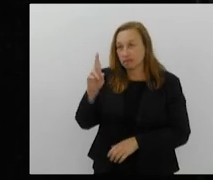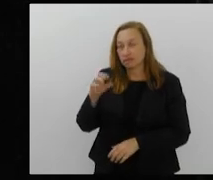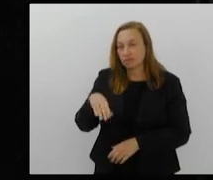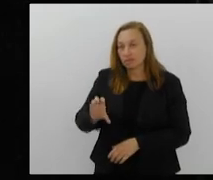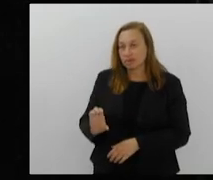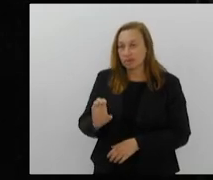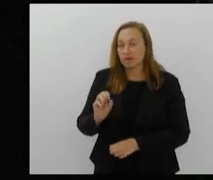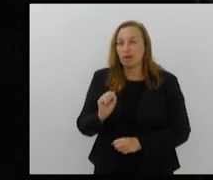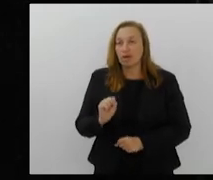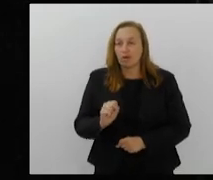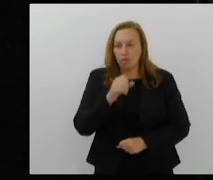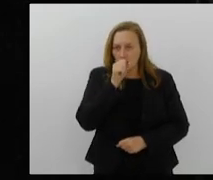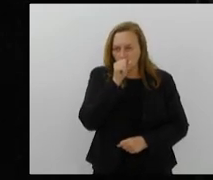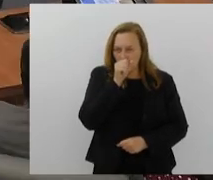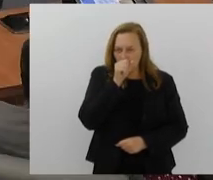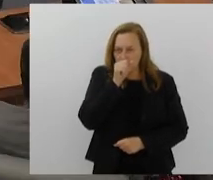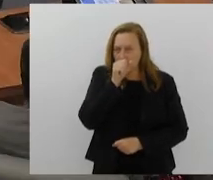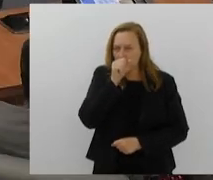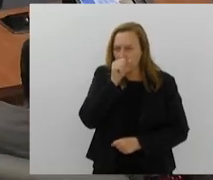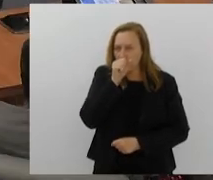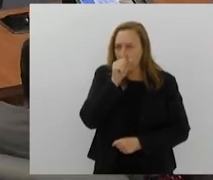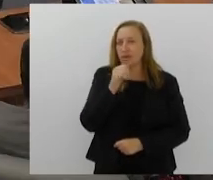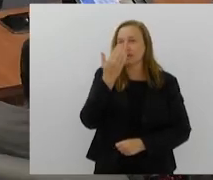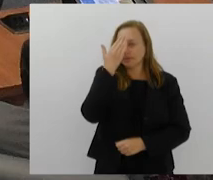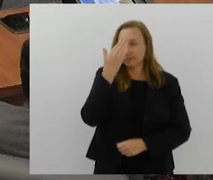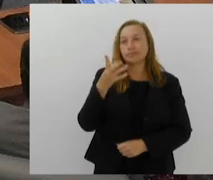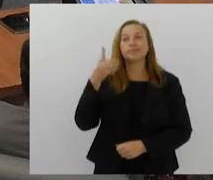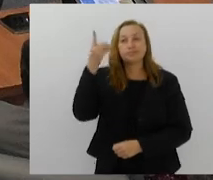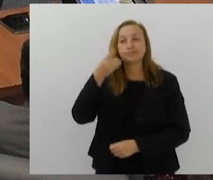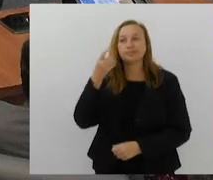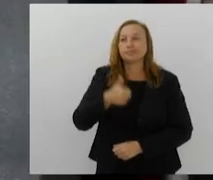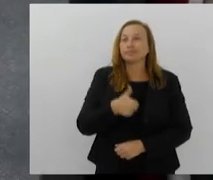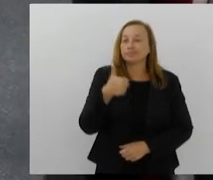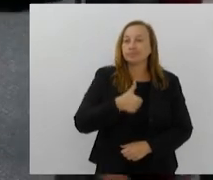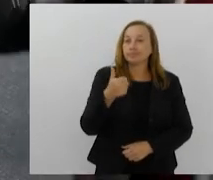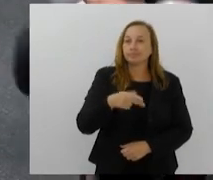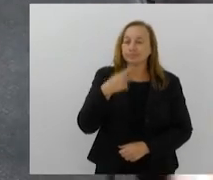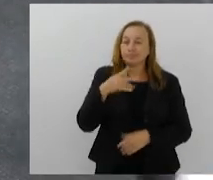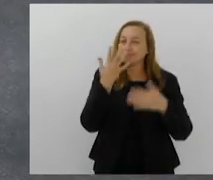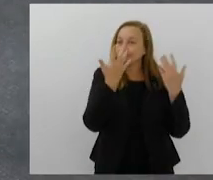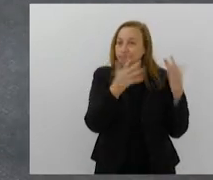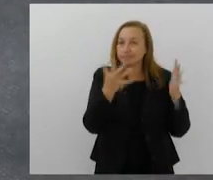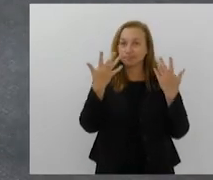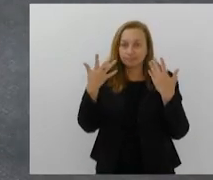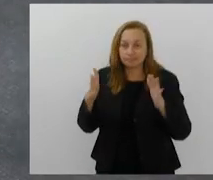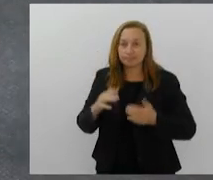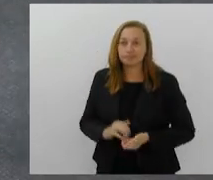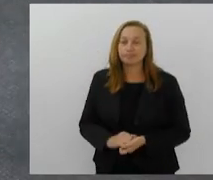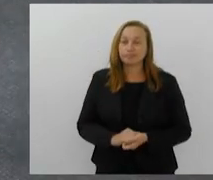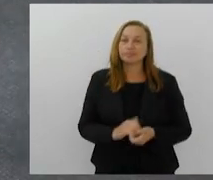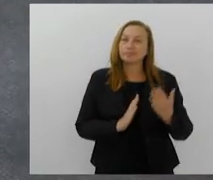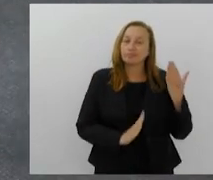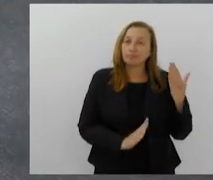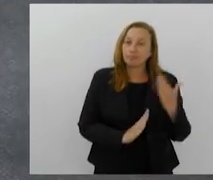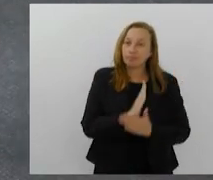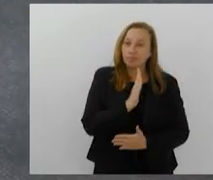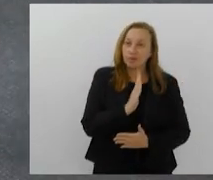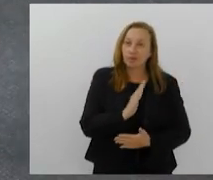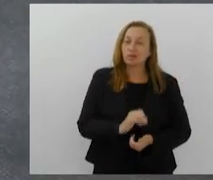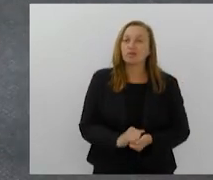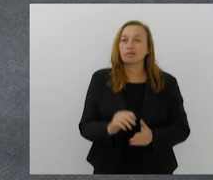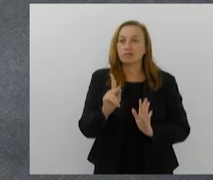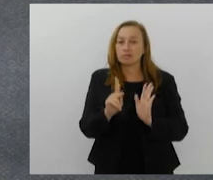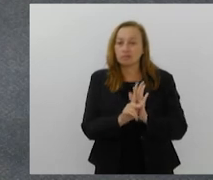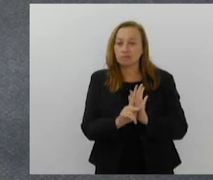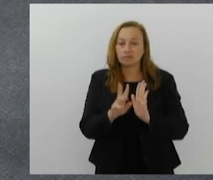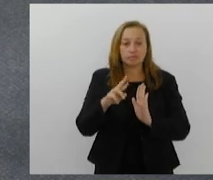Mink. Obrigado, deputada Renata Souza. Primeiro, dizer que parabéns pela aprovação desse